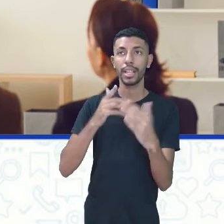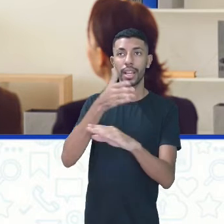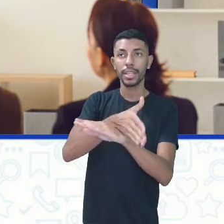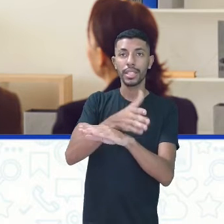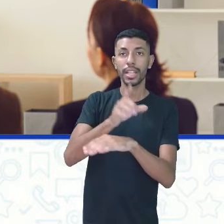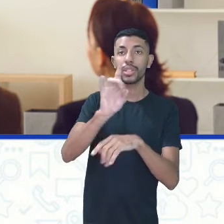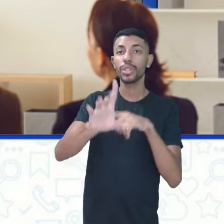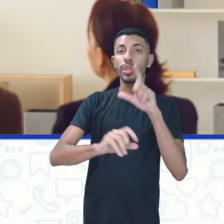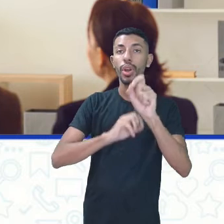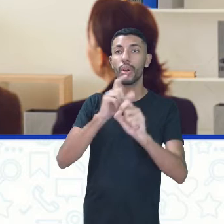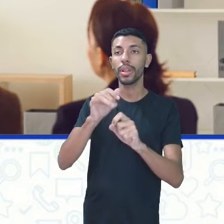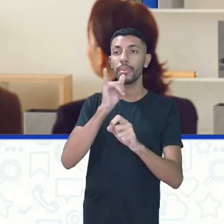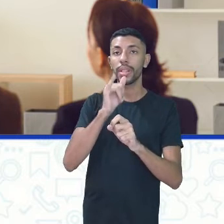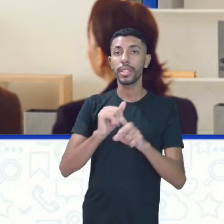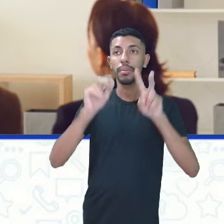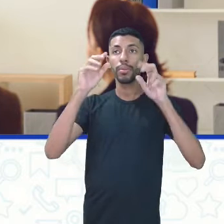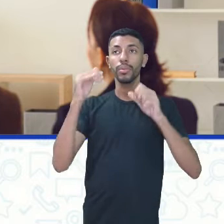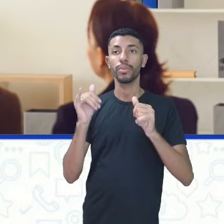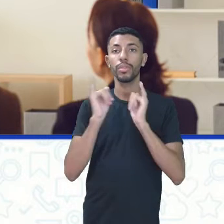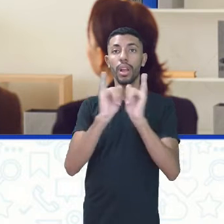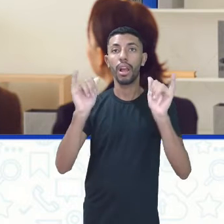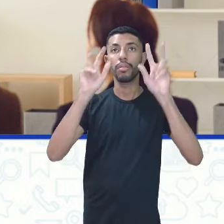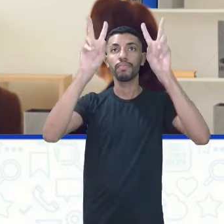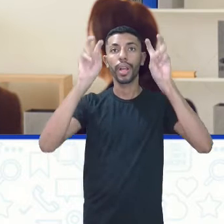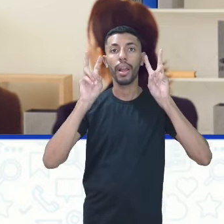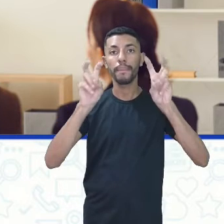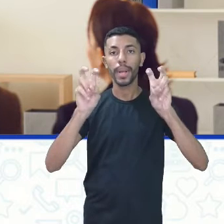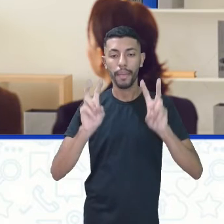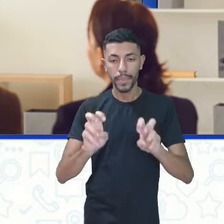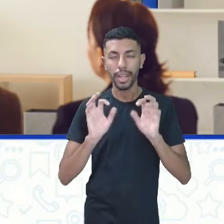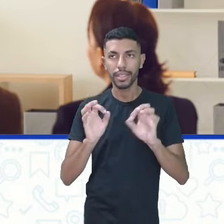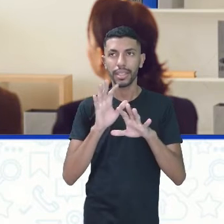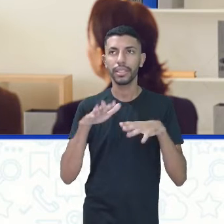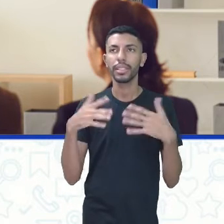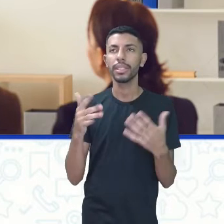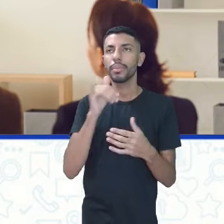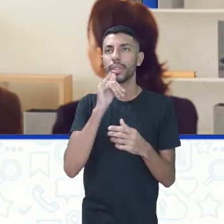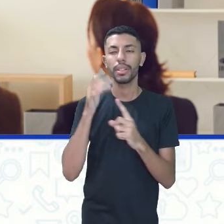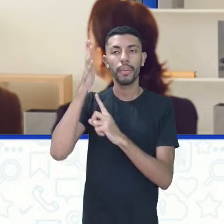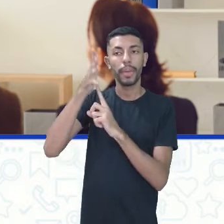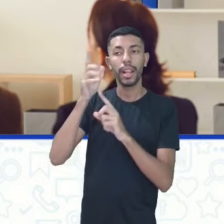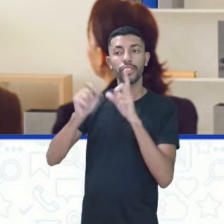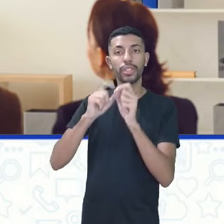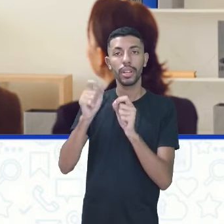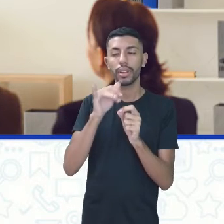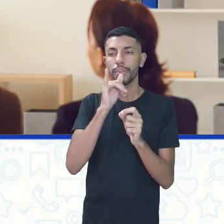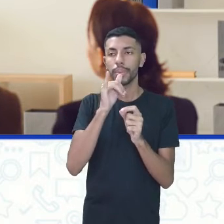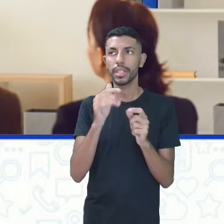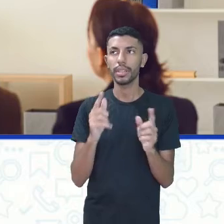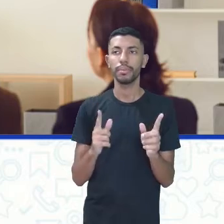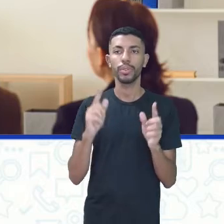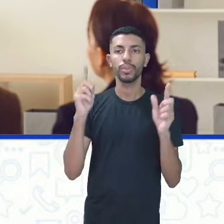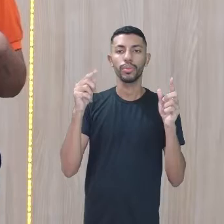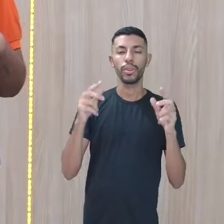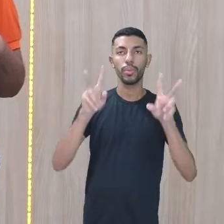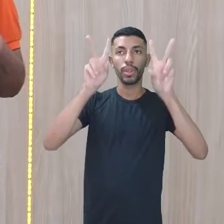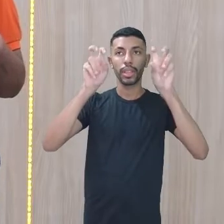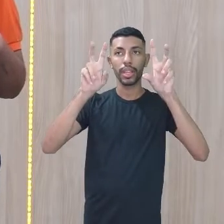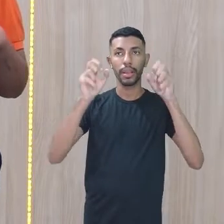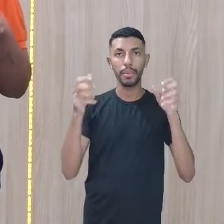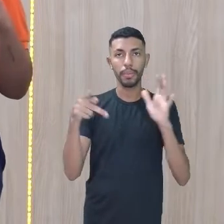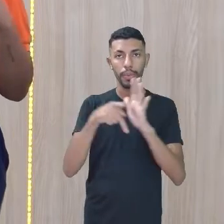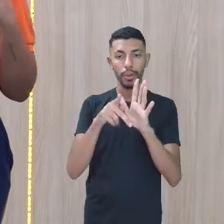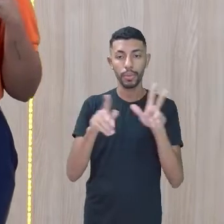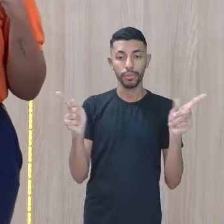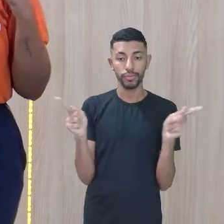às manchetes. Então, a palestra é um recorte de um tema específico. Ela é normalmente uma apresentação mais